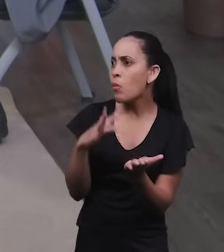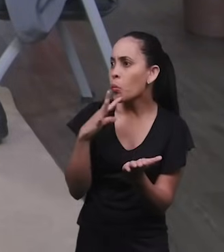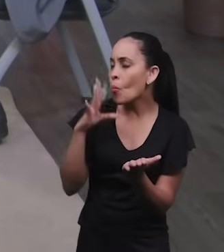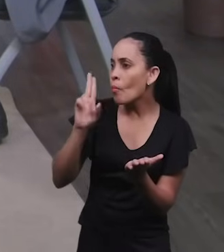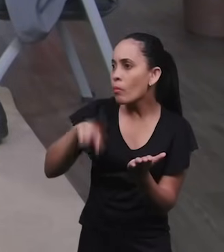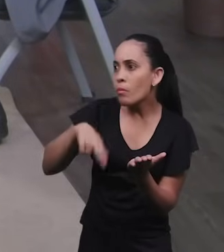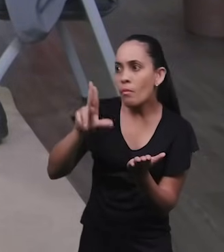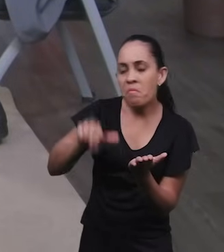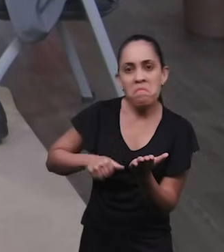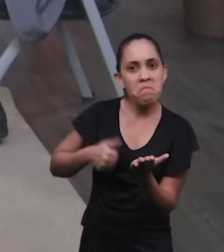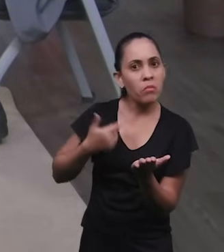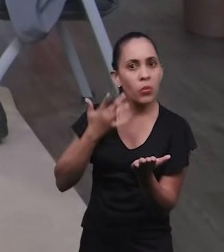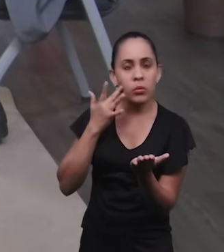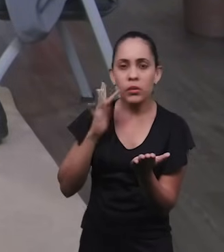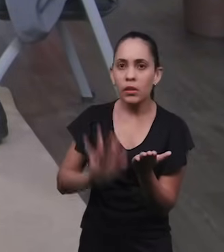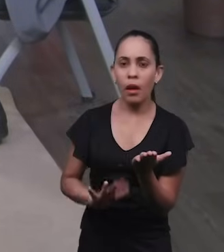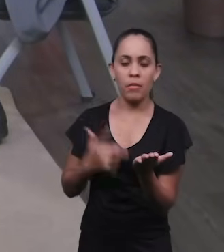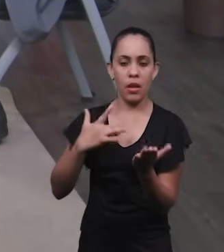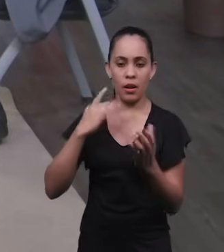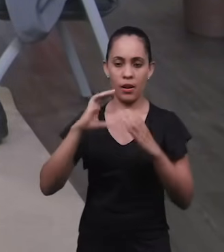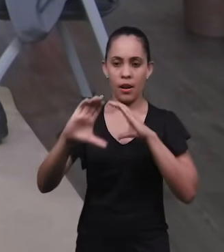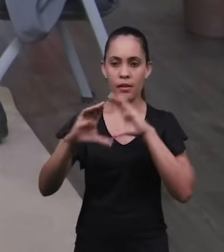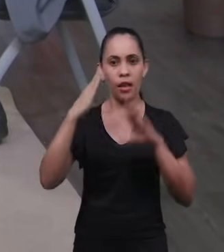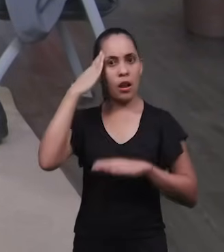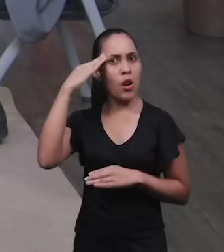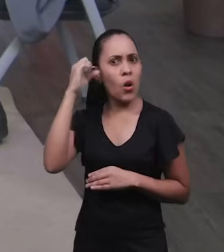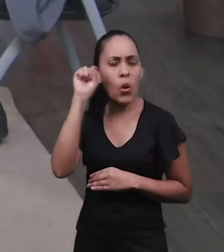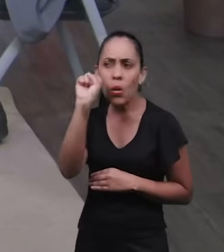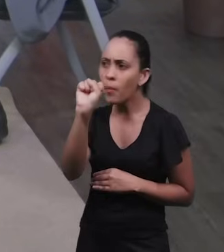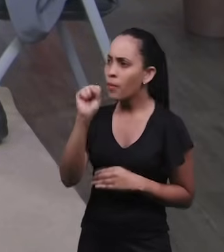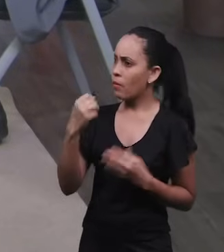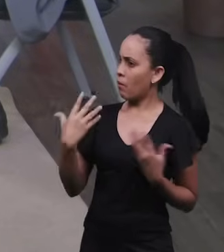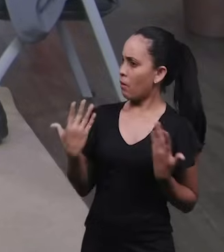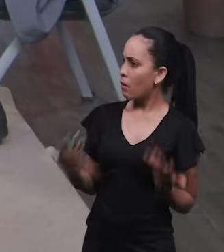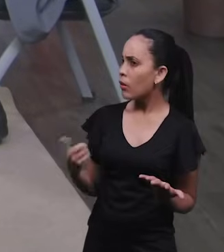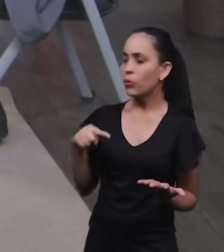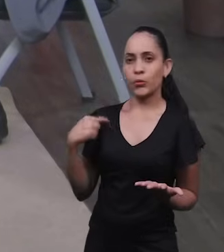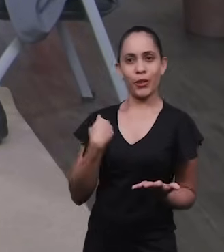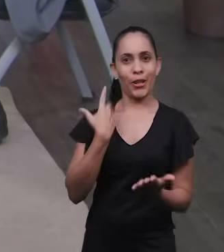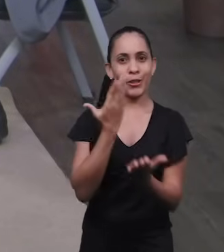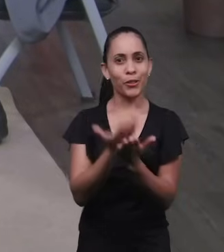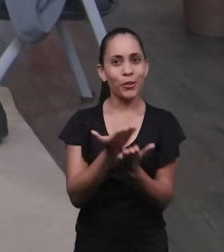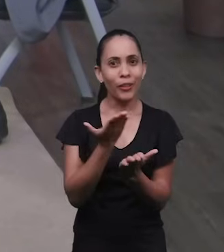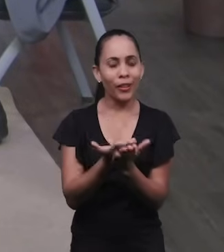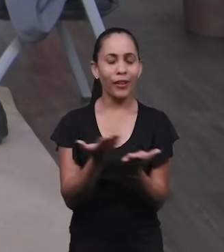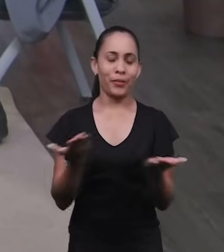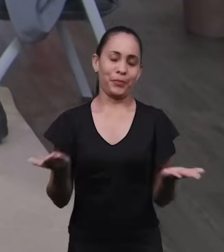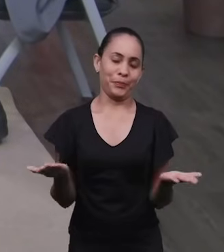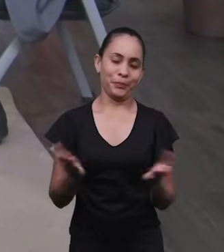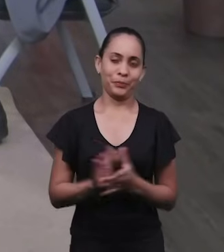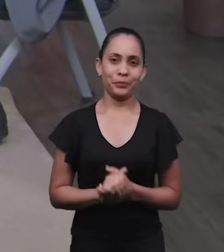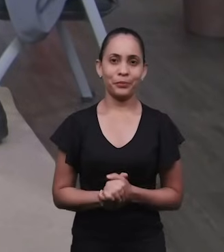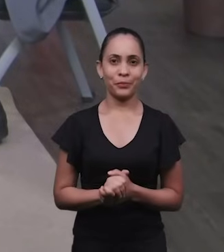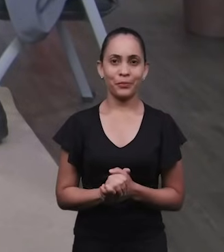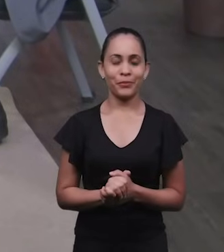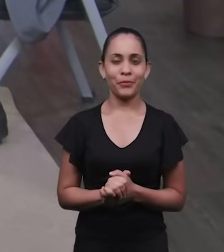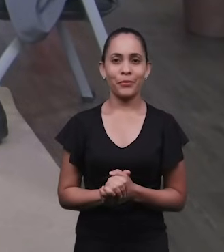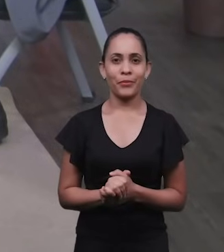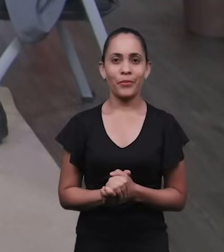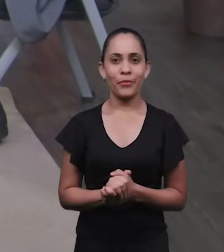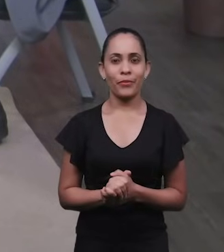que eu nunca tinha ouvido falar, no livro de Cantares de Salomão, que nós estávamos estudando, né? Cantares de Salomão.